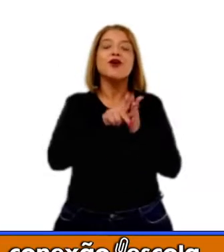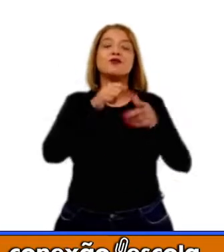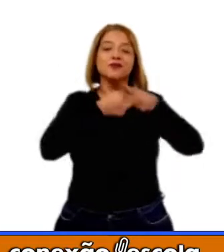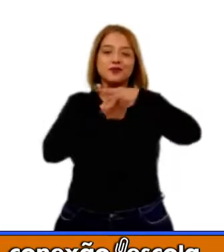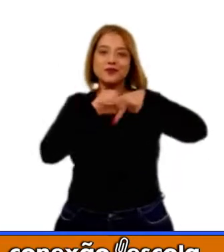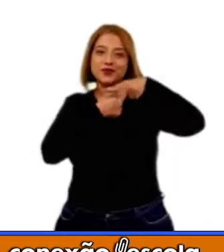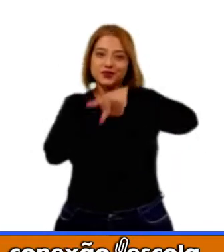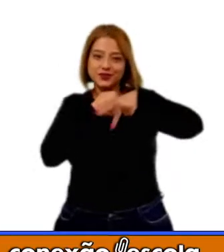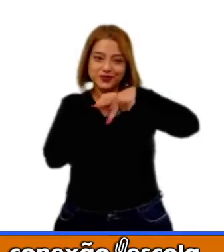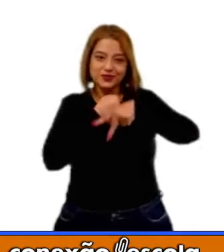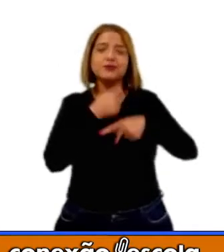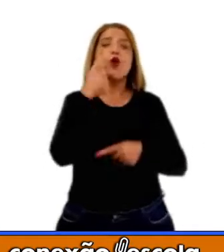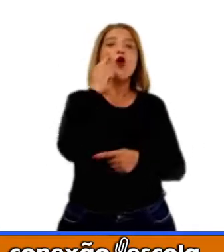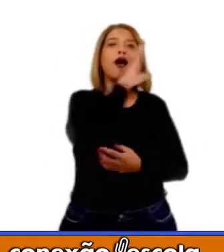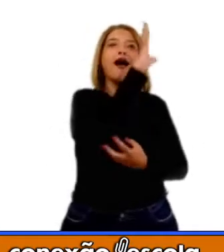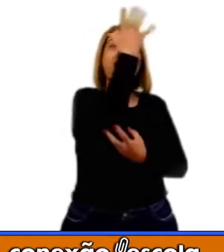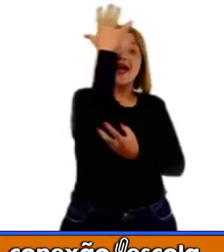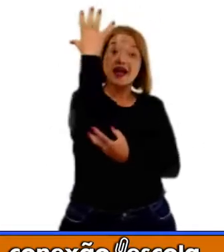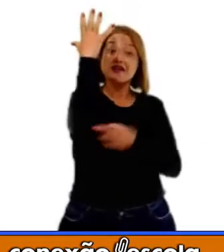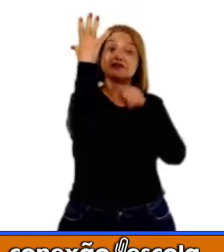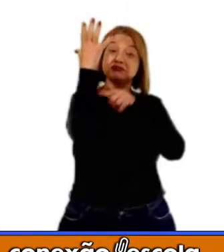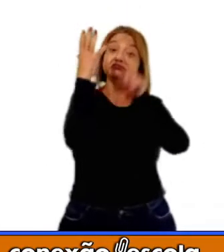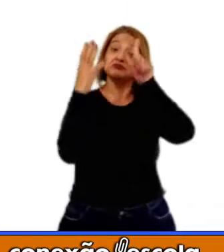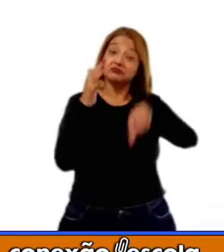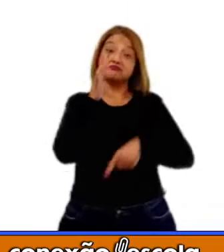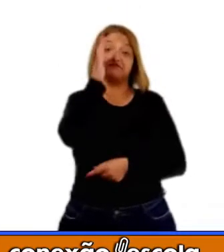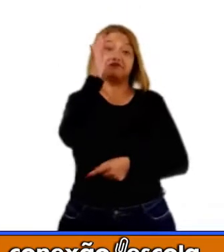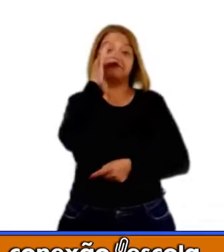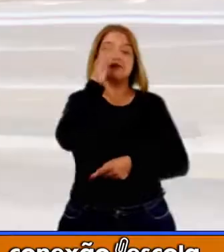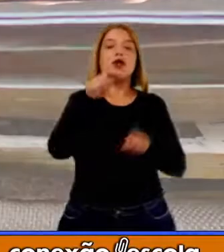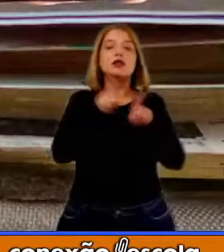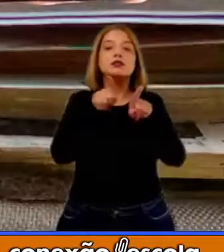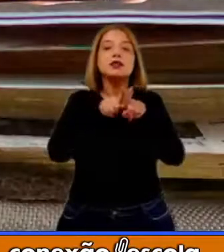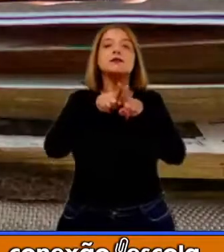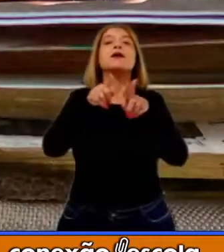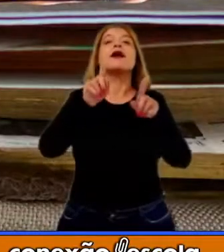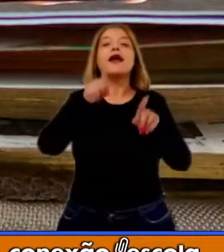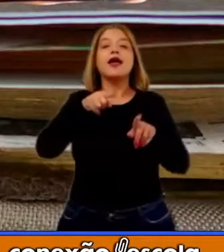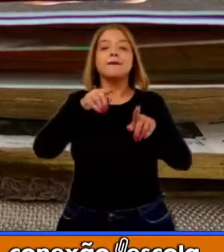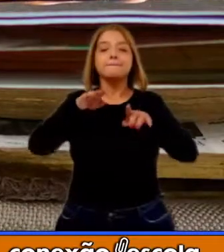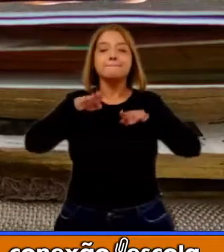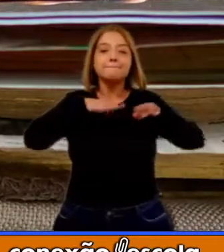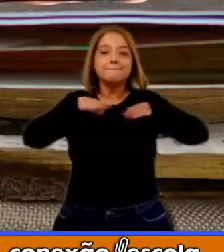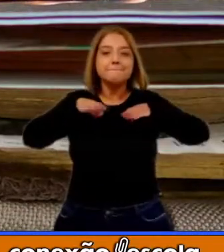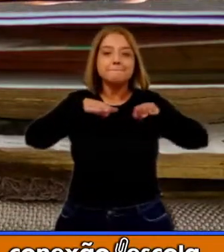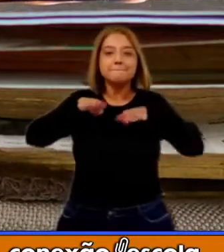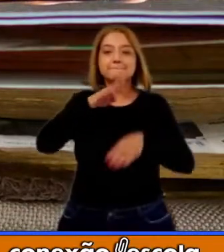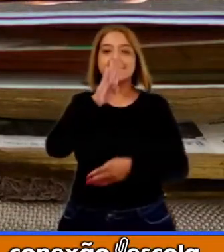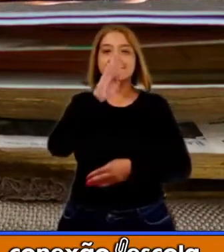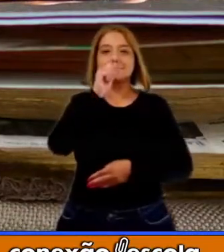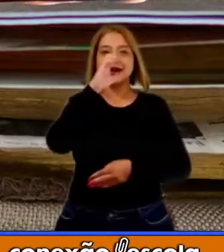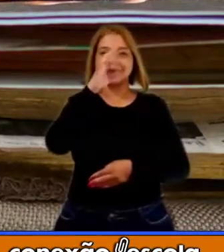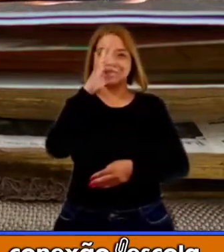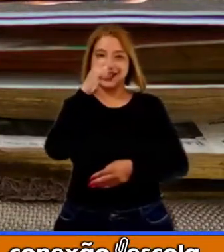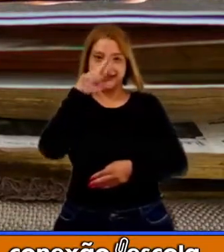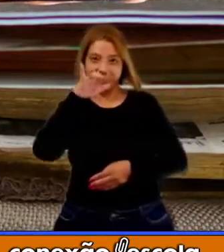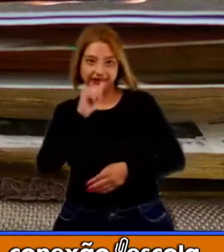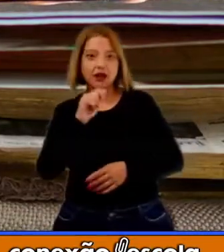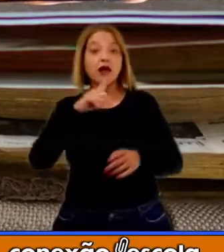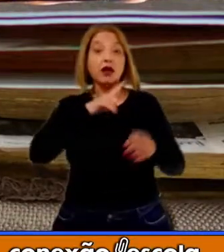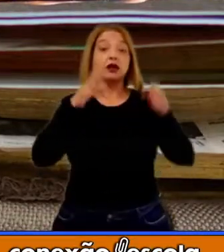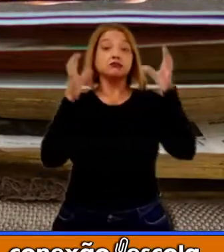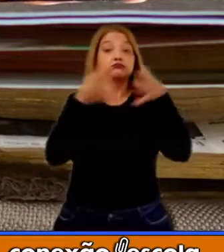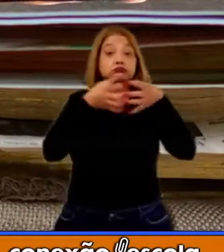aí o ipê, uma planta, e também bactéria. Estes são os 5 grupos dos